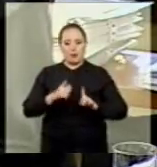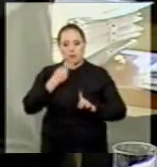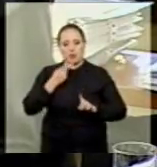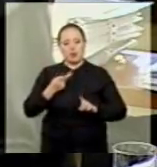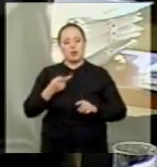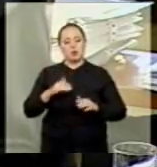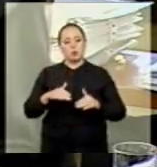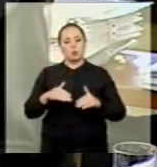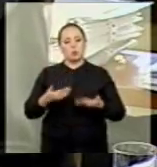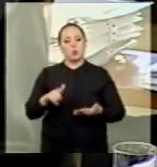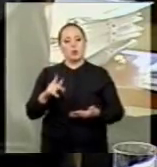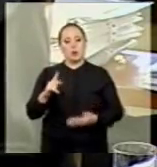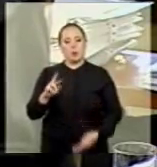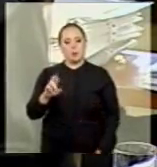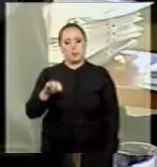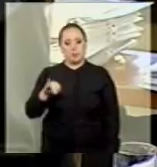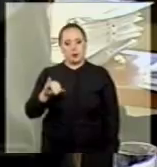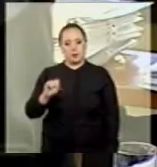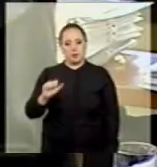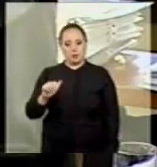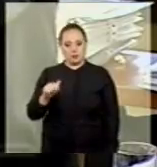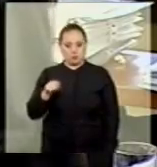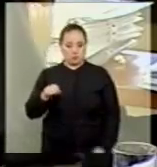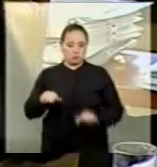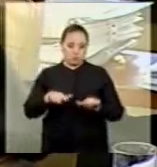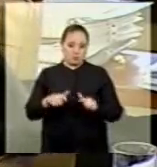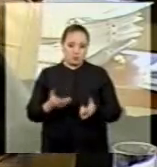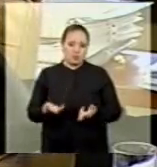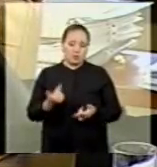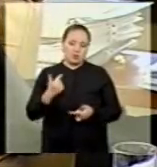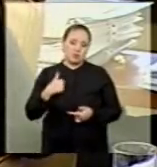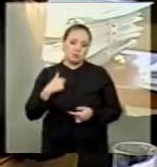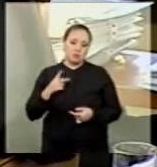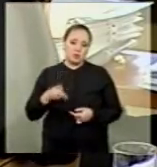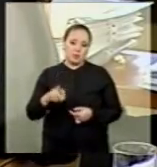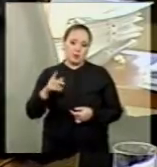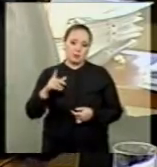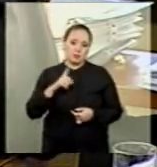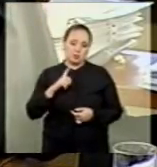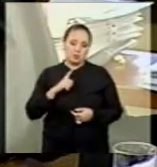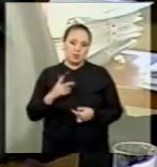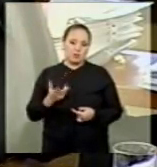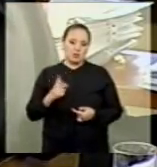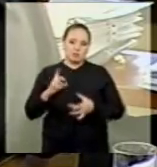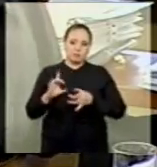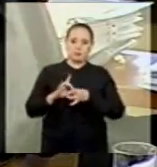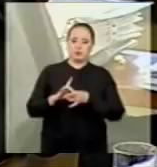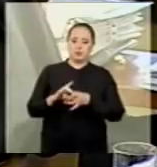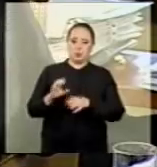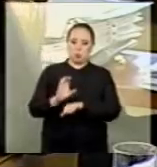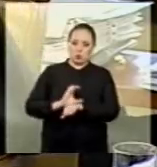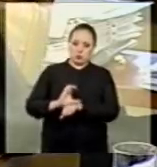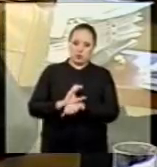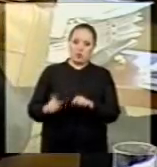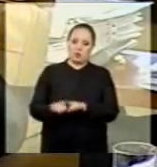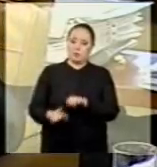premissa com a qual trabalha, principiológica, e eu tenho sempre, além de, evidentemente, estar vinculado à Constituição e às